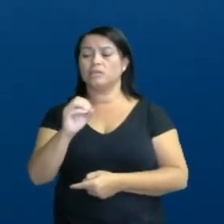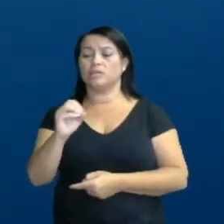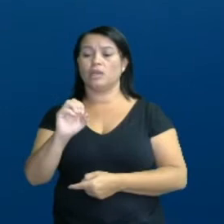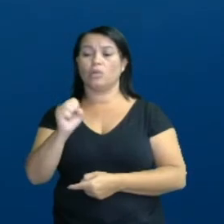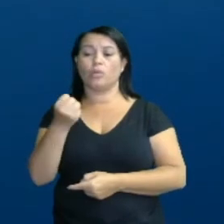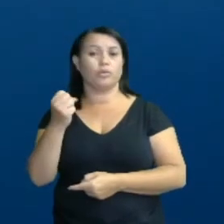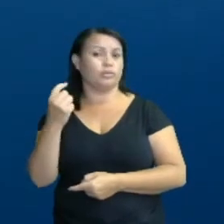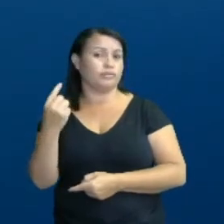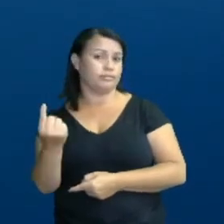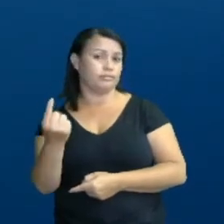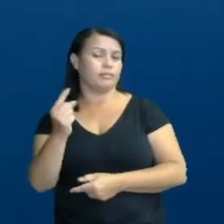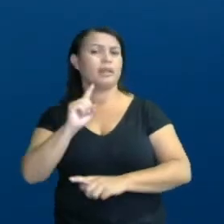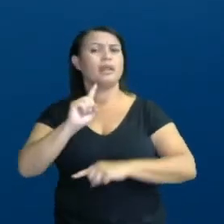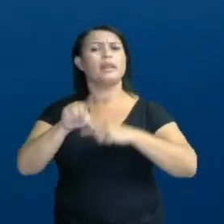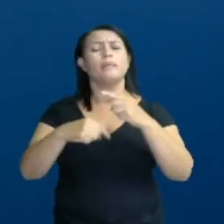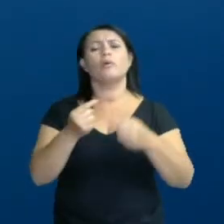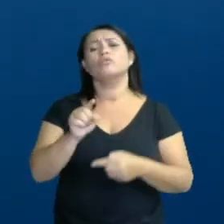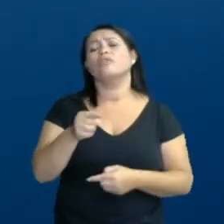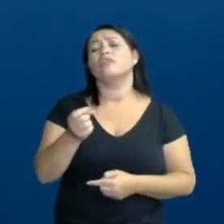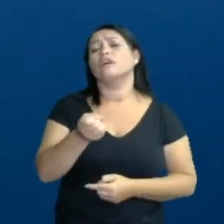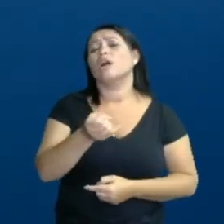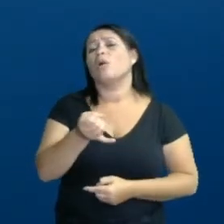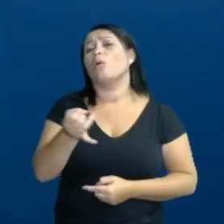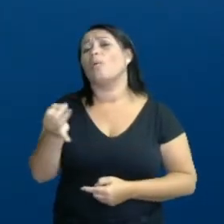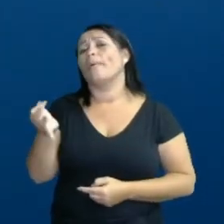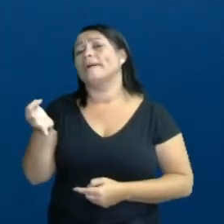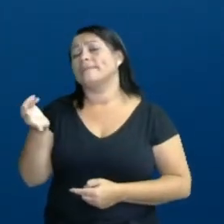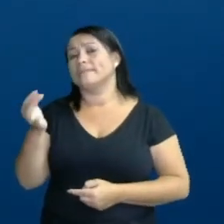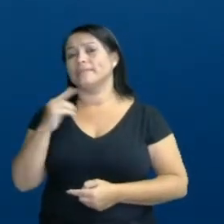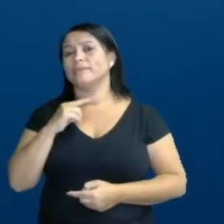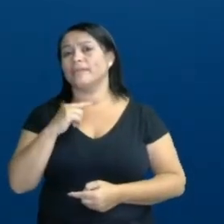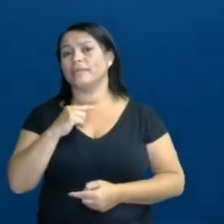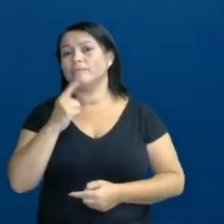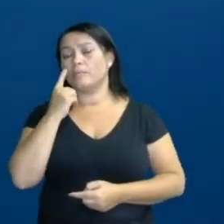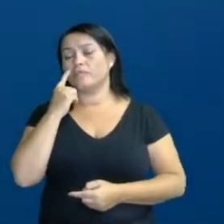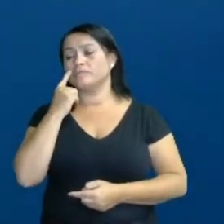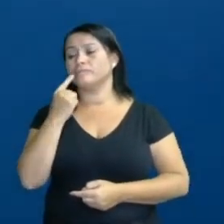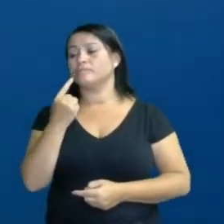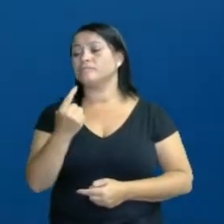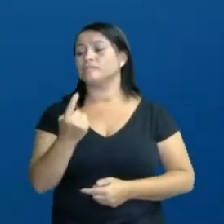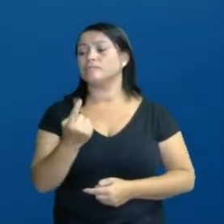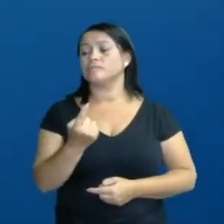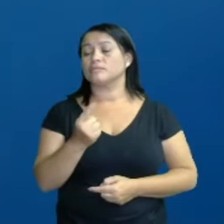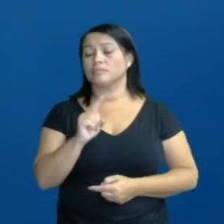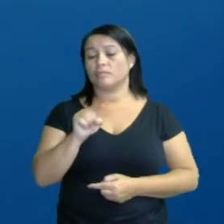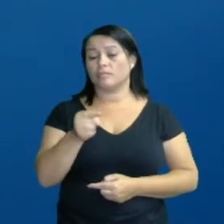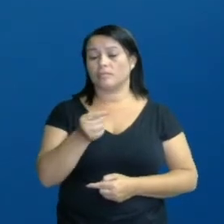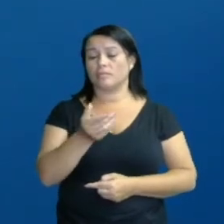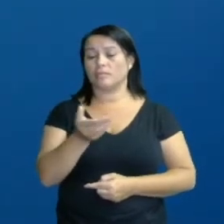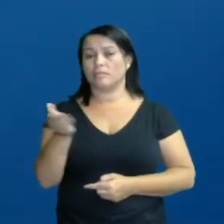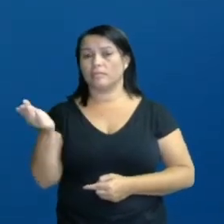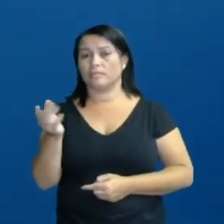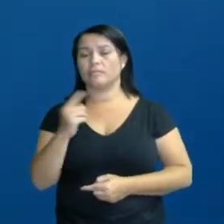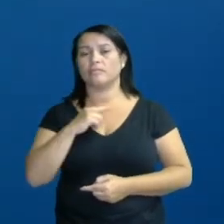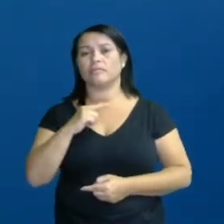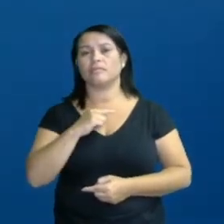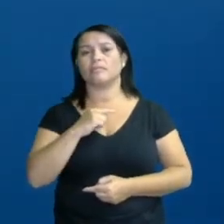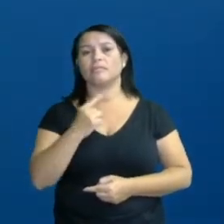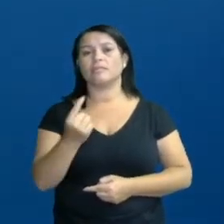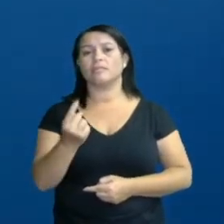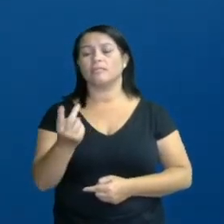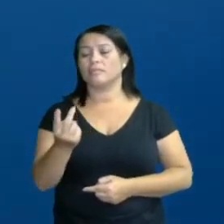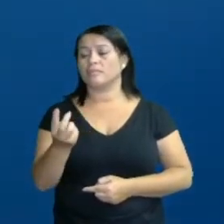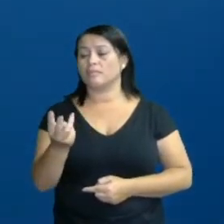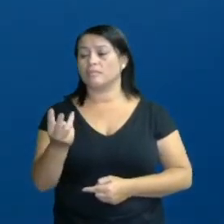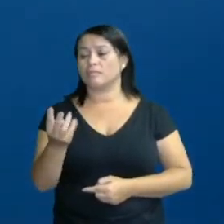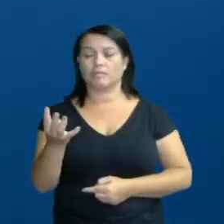0,0081. Depois da vírgula, eu tenho quantas casas? Vamos ver? Ó, depois da minha vírgula aqui, eu tenho quantas casas?